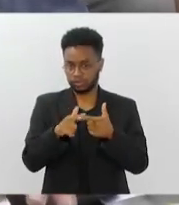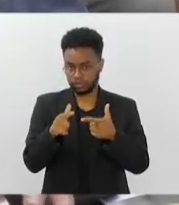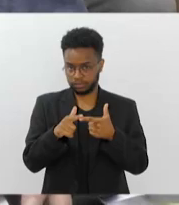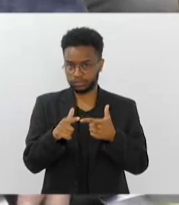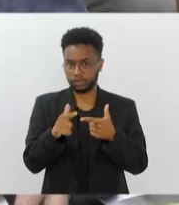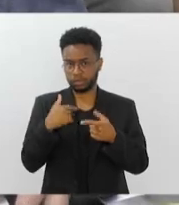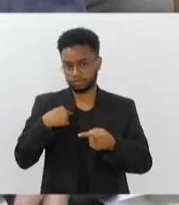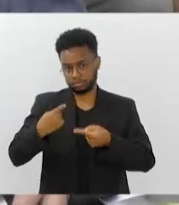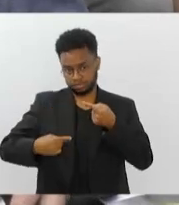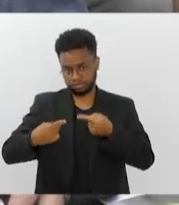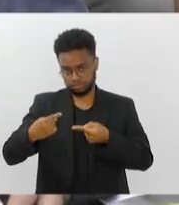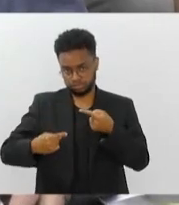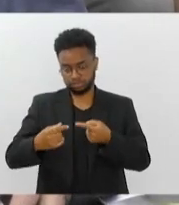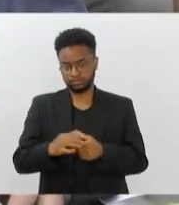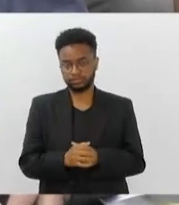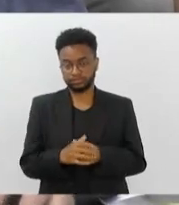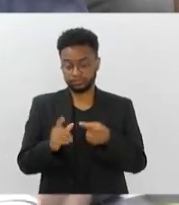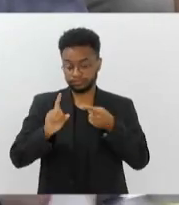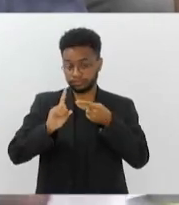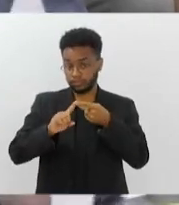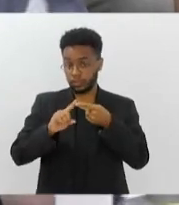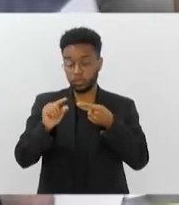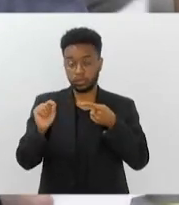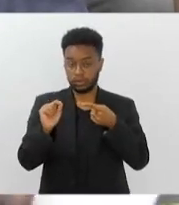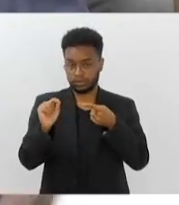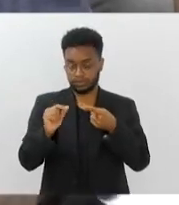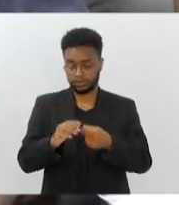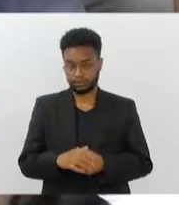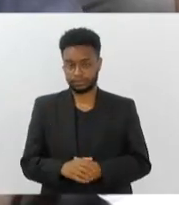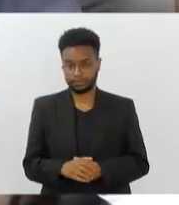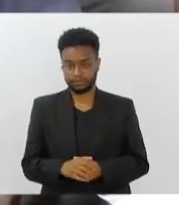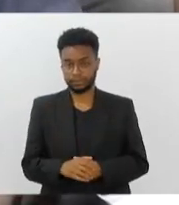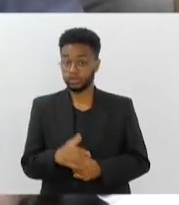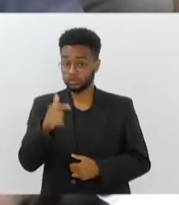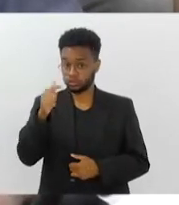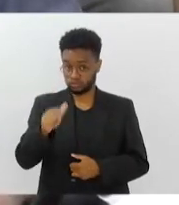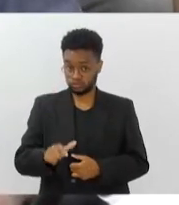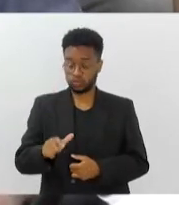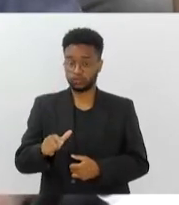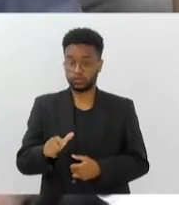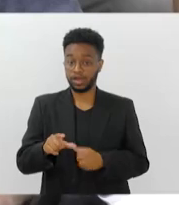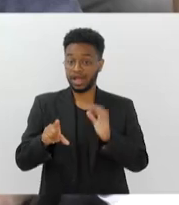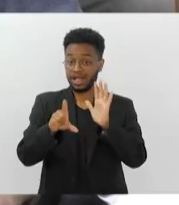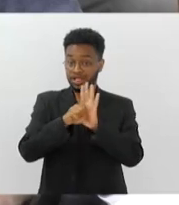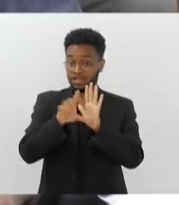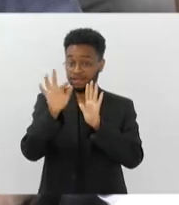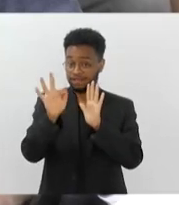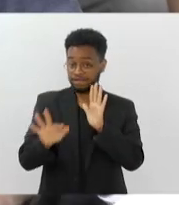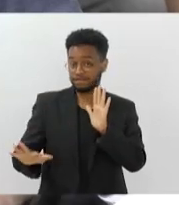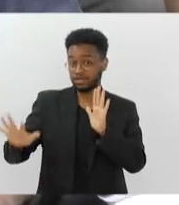discutir, assim. Um é o seguinte, outra vez, a Lei Federal